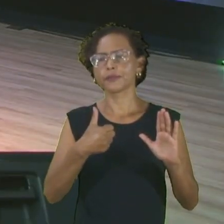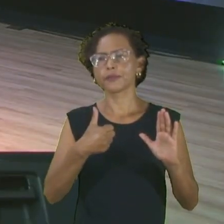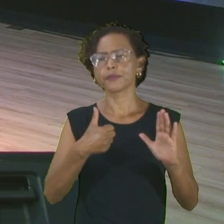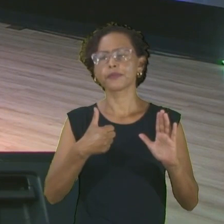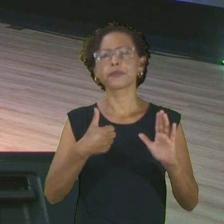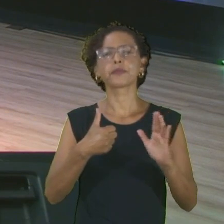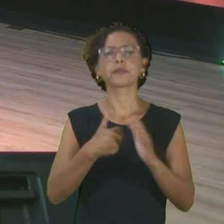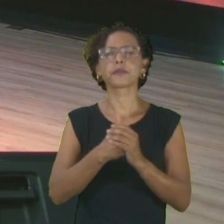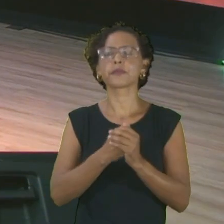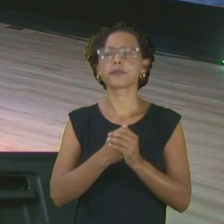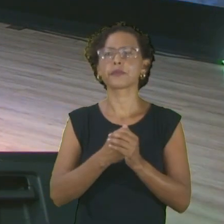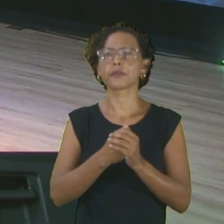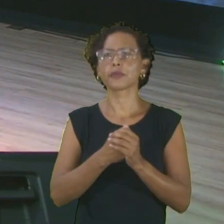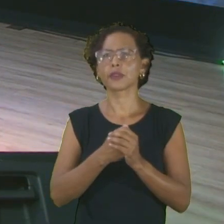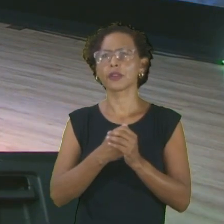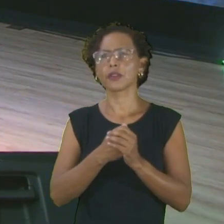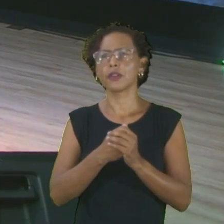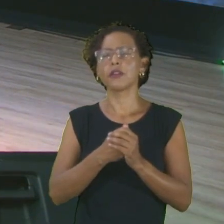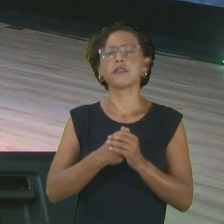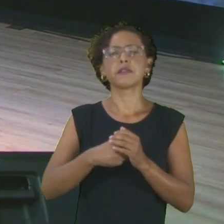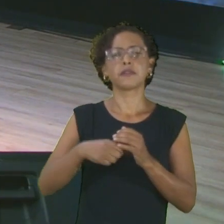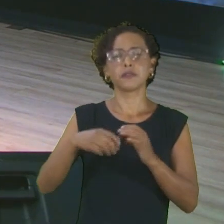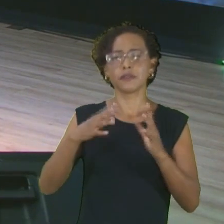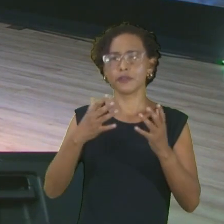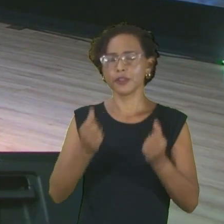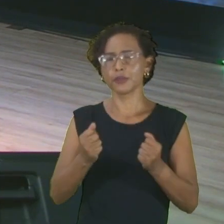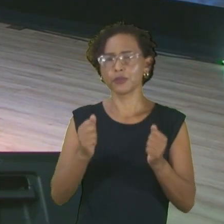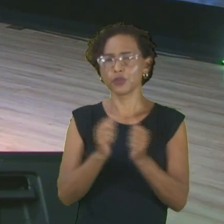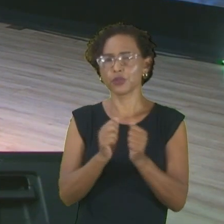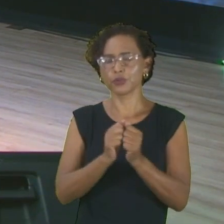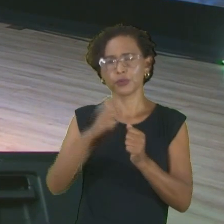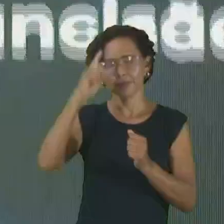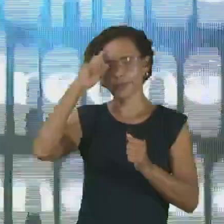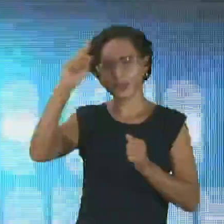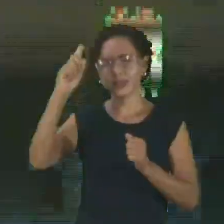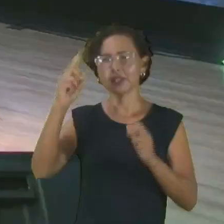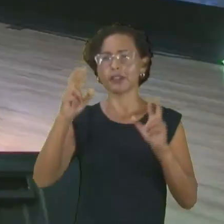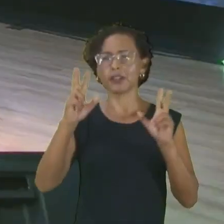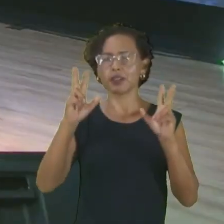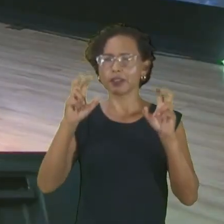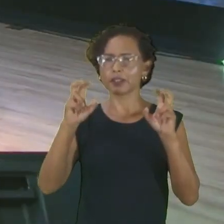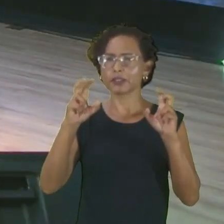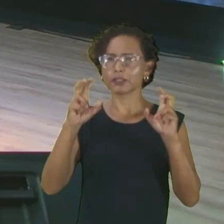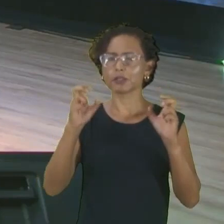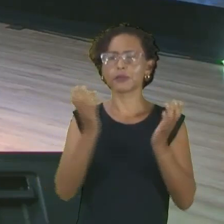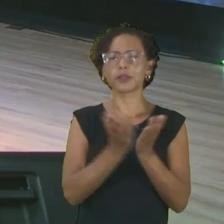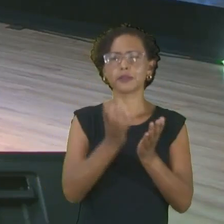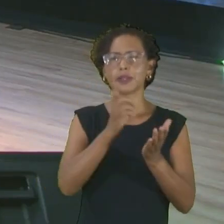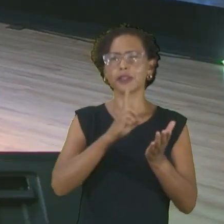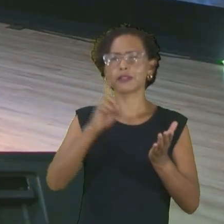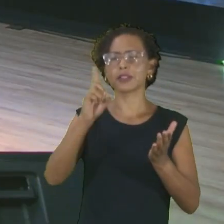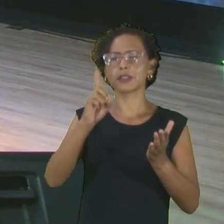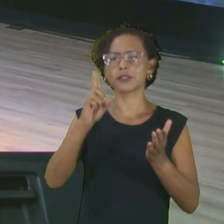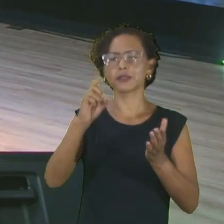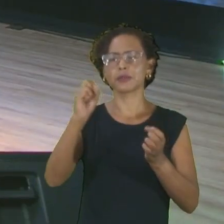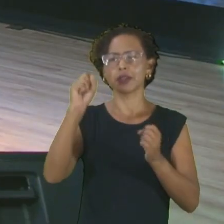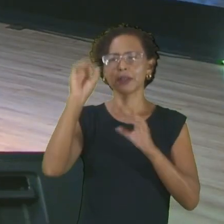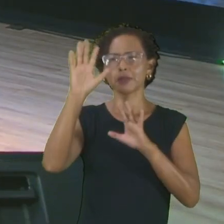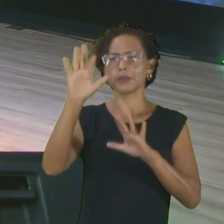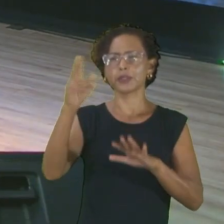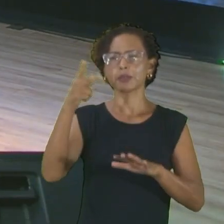Onde vamos ter uma reflexão na palavra de Deus para abençoar o nosso